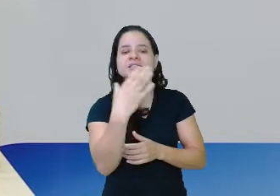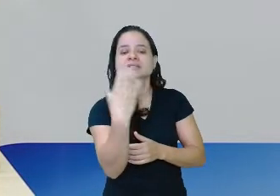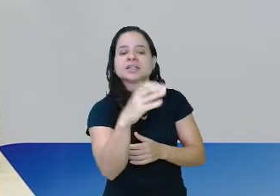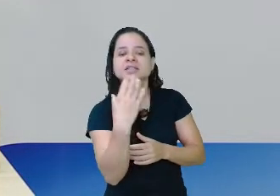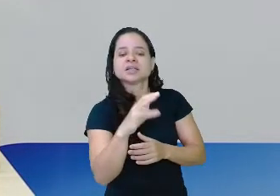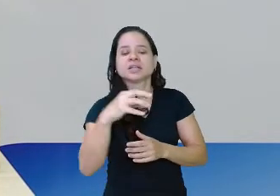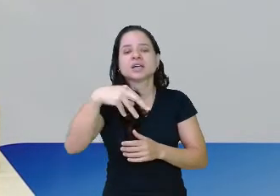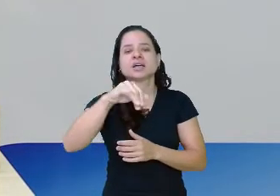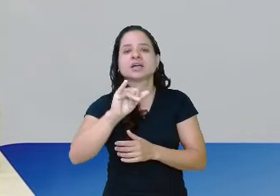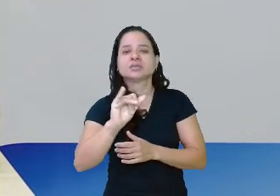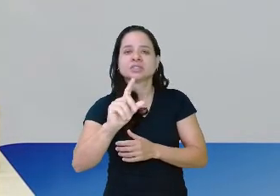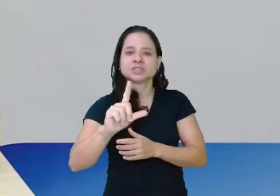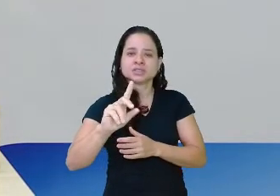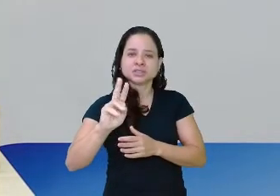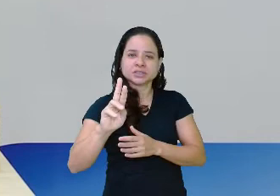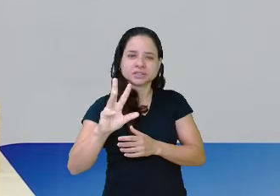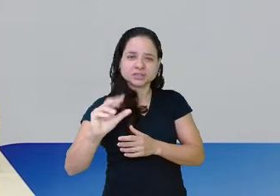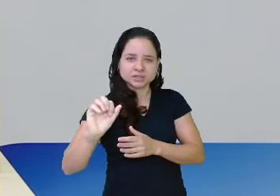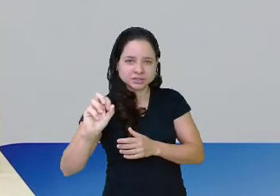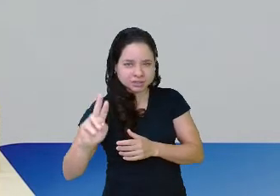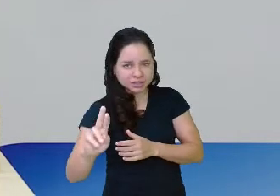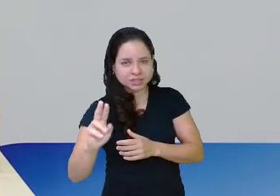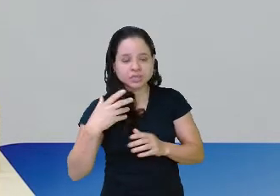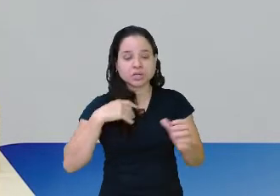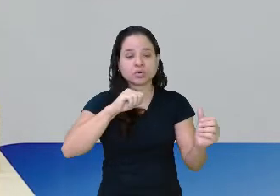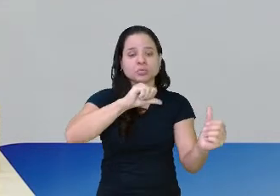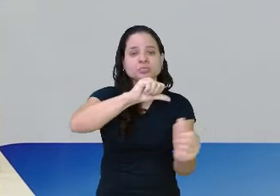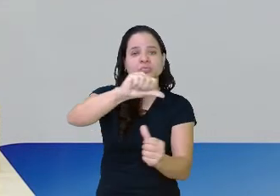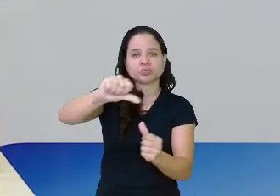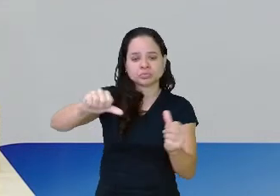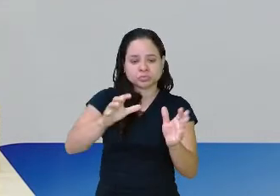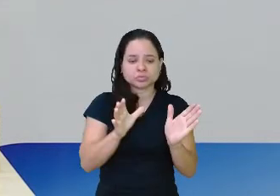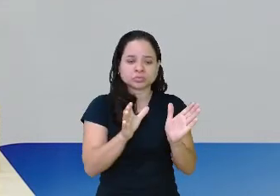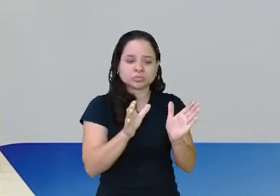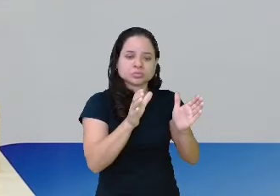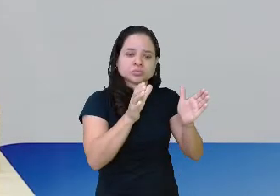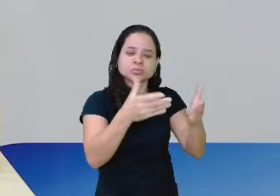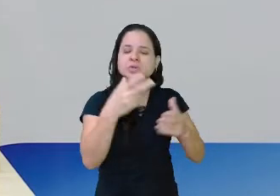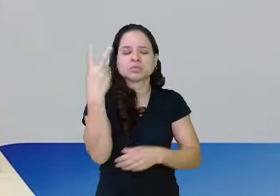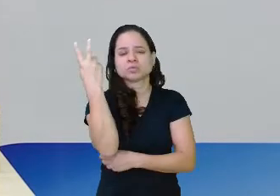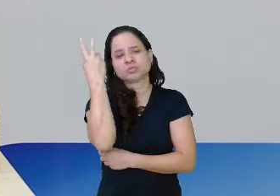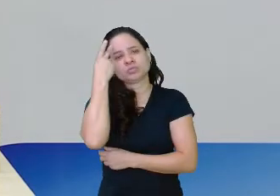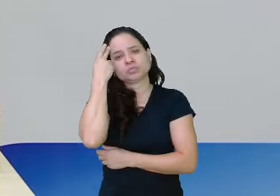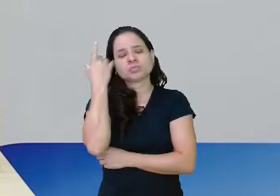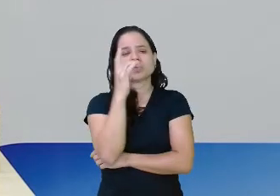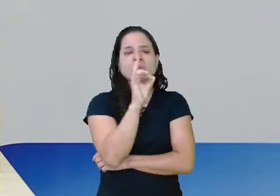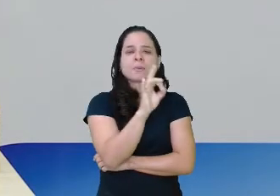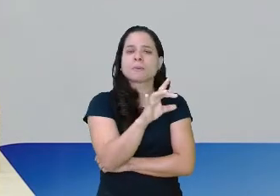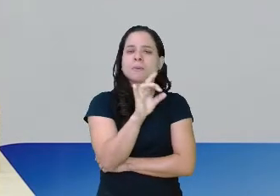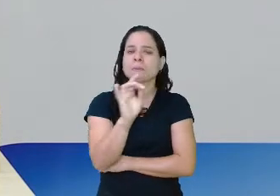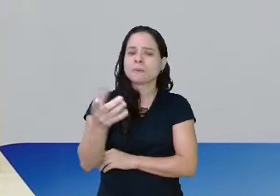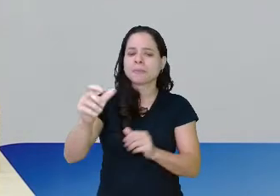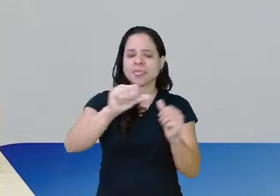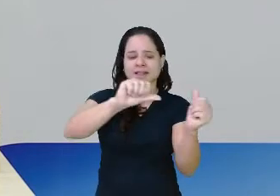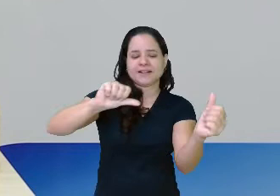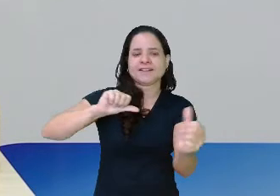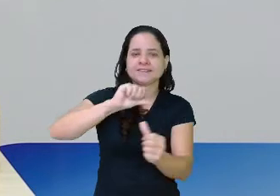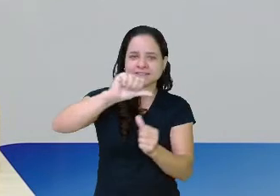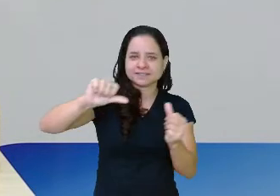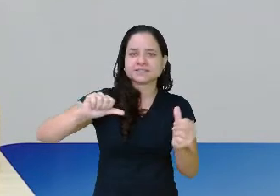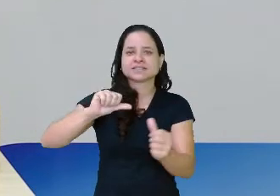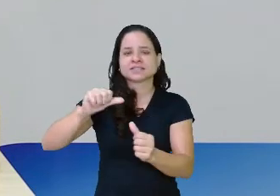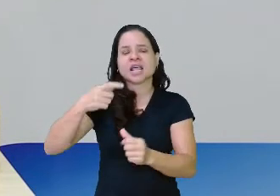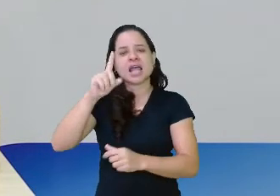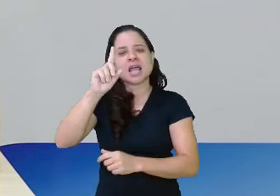milhar. Classe dos milhares. Troco de classe normalmente. E a cada troca de classe é